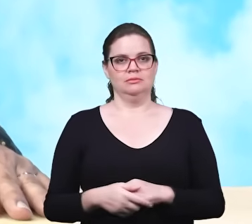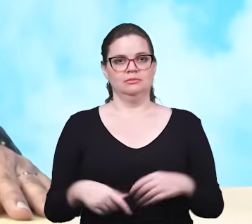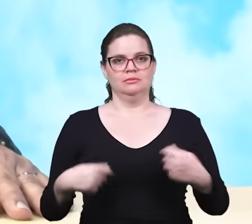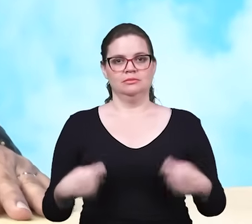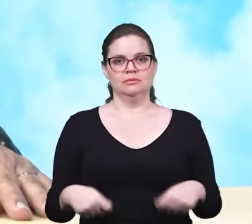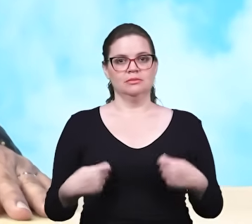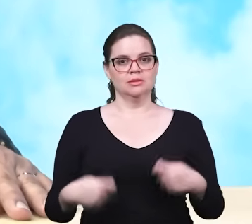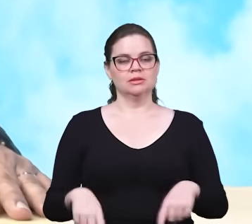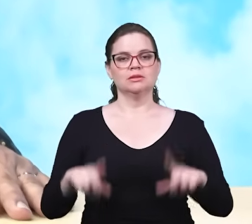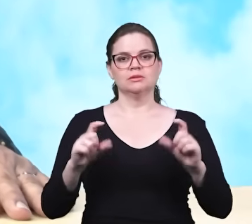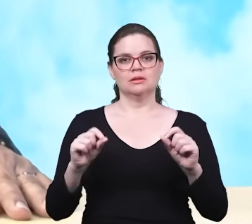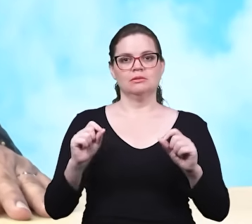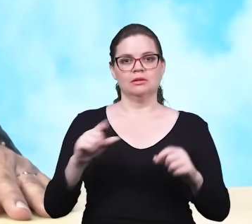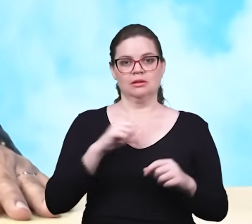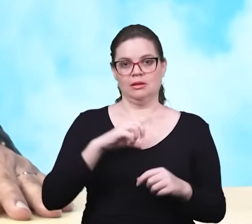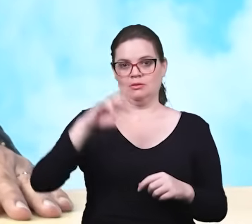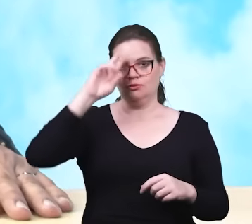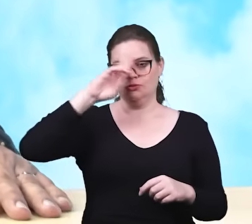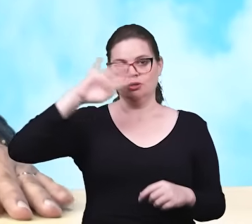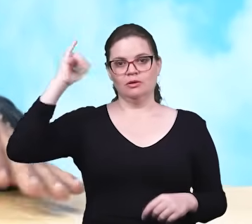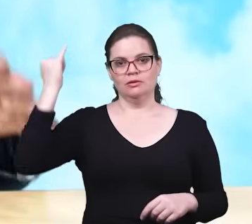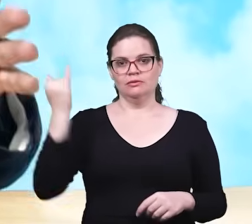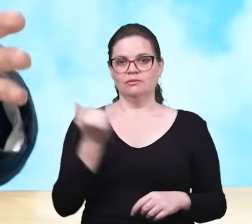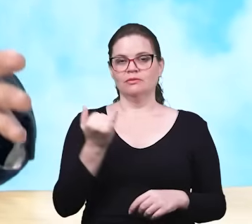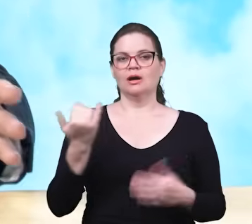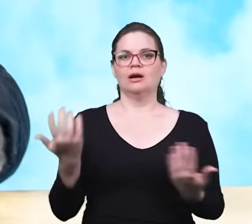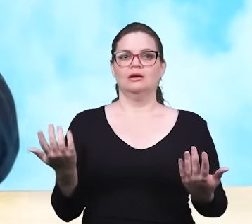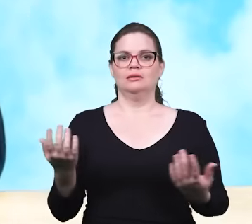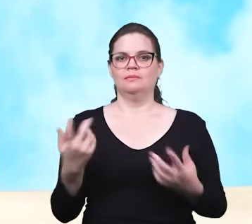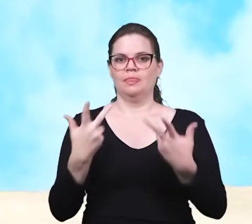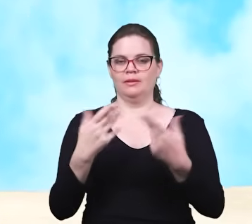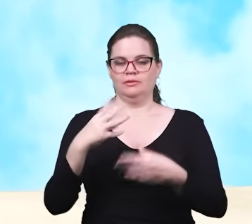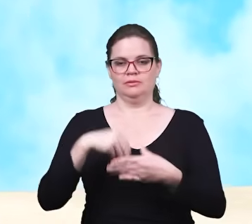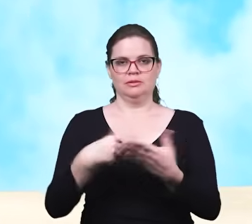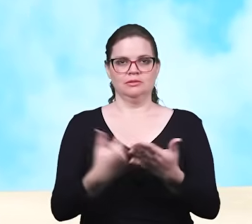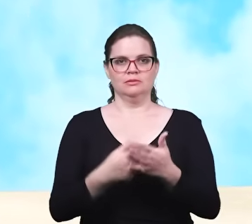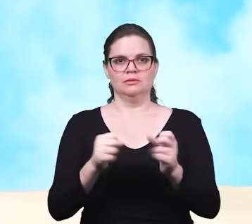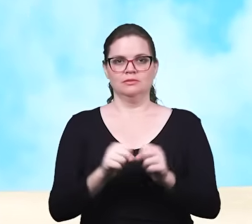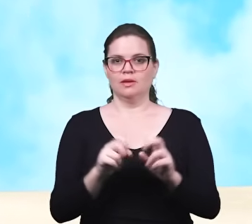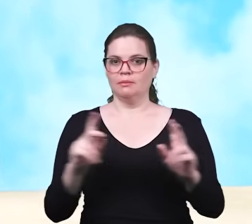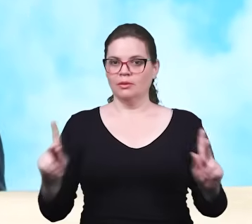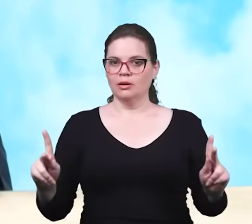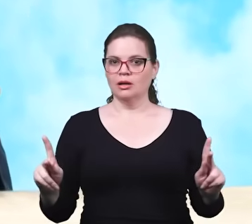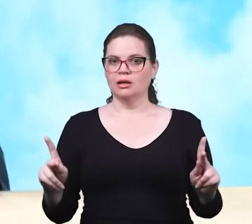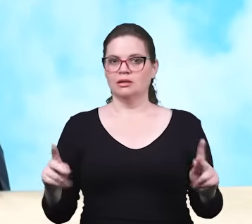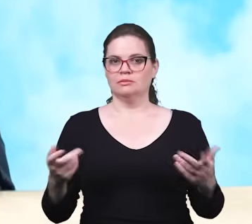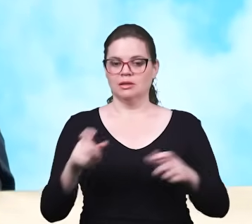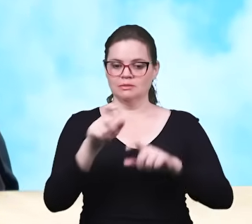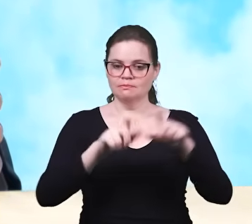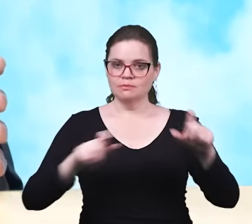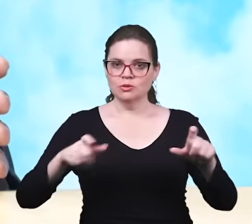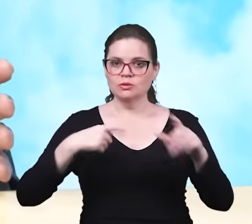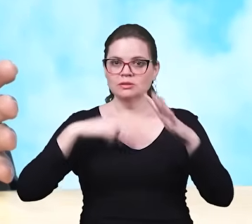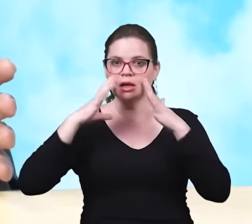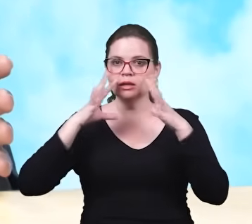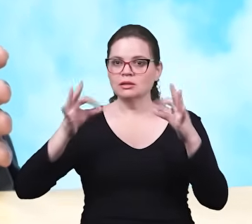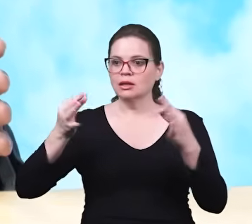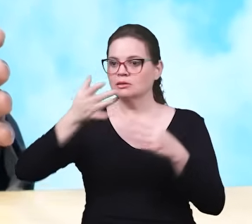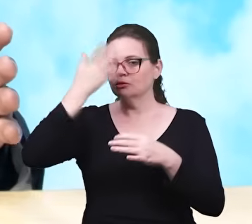ter a voz do Senhor. É aquele que ouve. Está lá no livro do Apocalipse. Aquele que ouve. A voz de